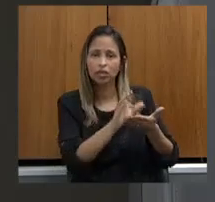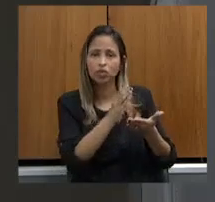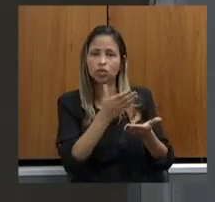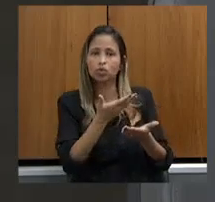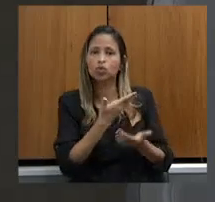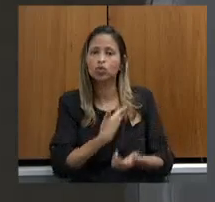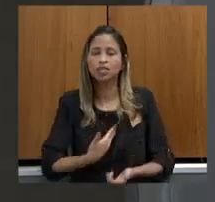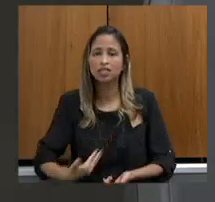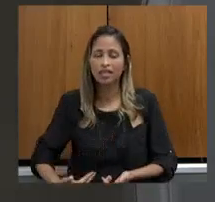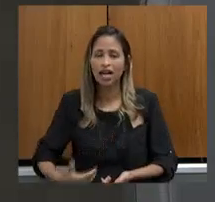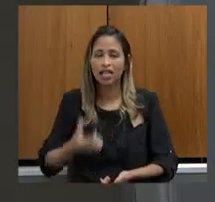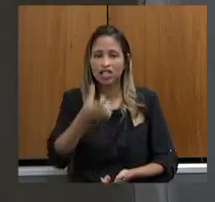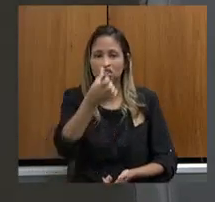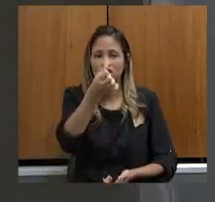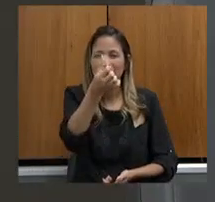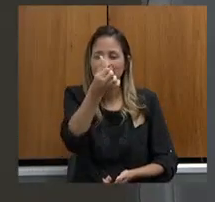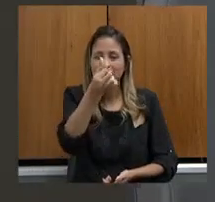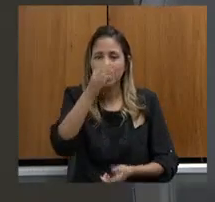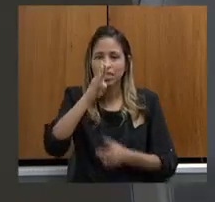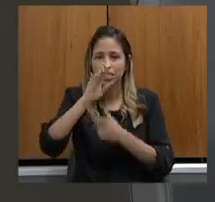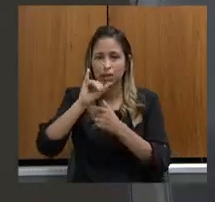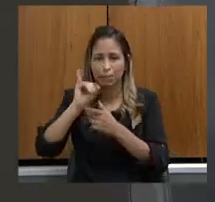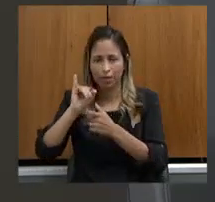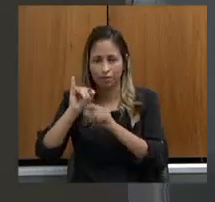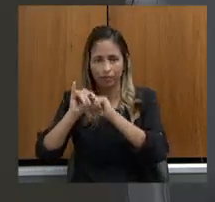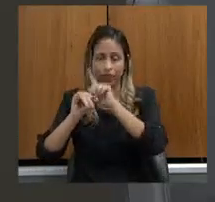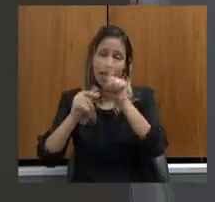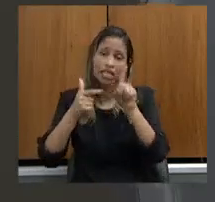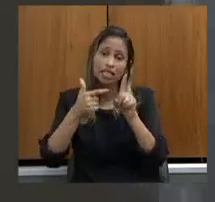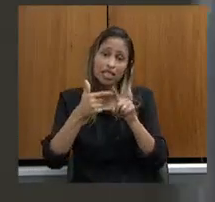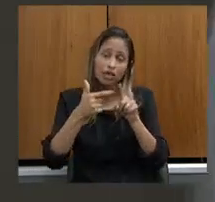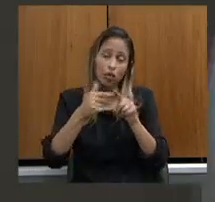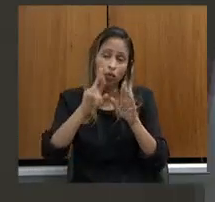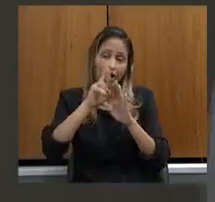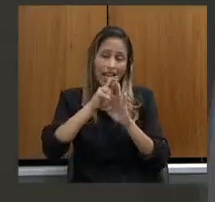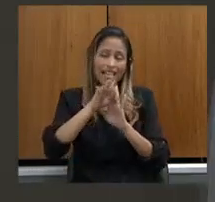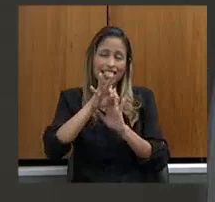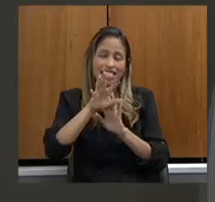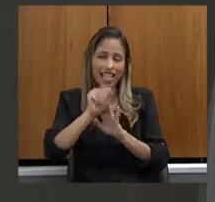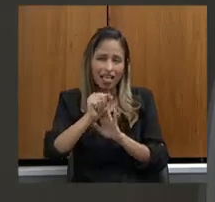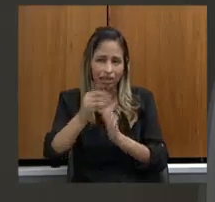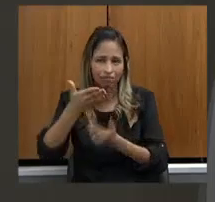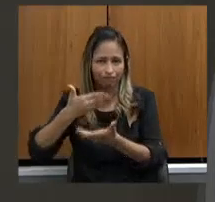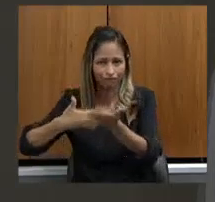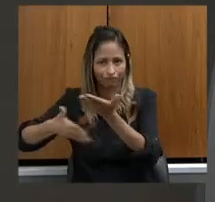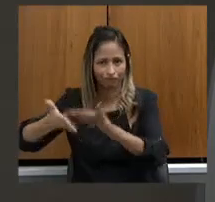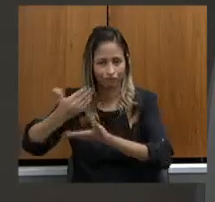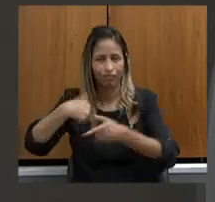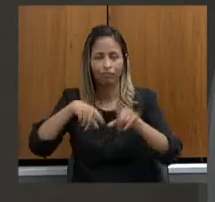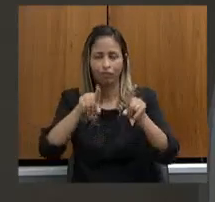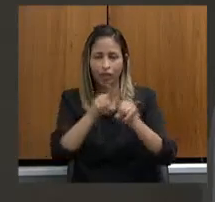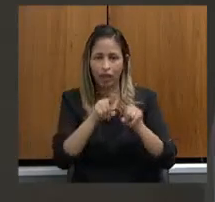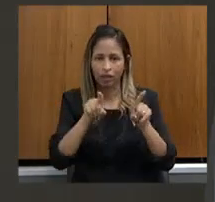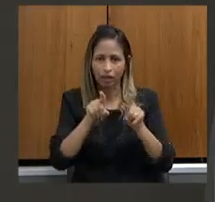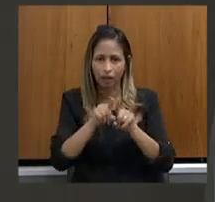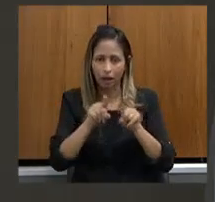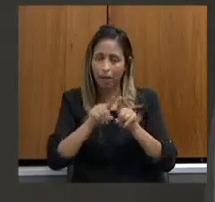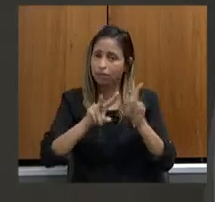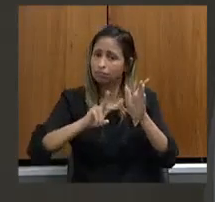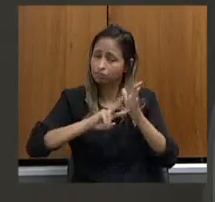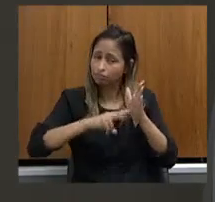aí como ampliação de 16 bilhões segundo a receita de transferências também teve desempenho